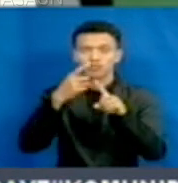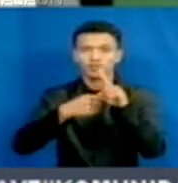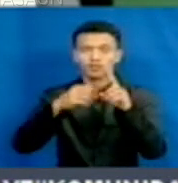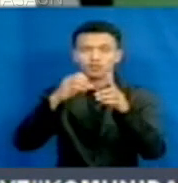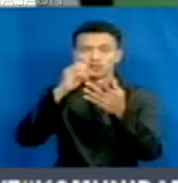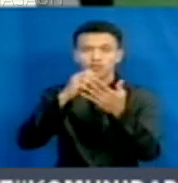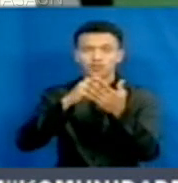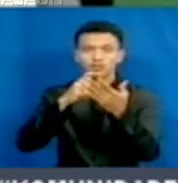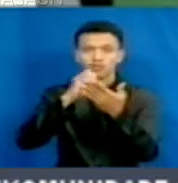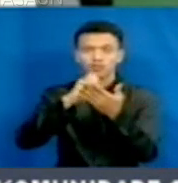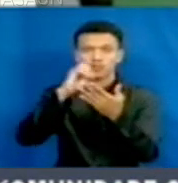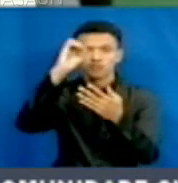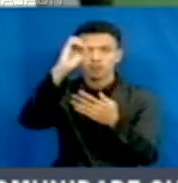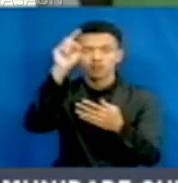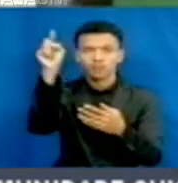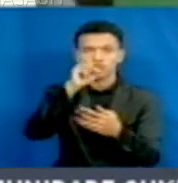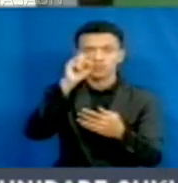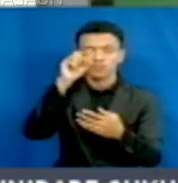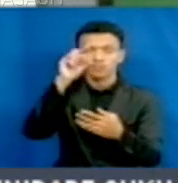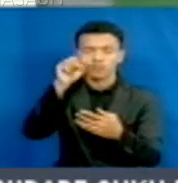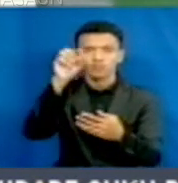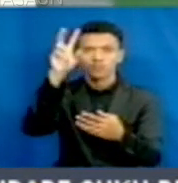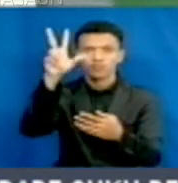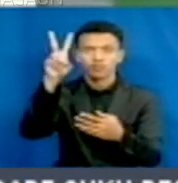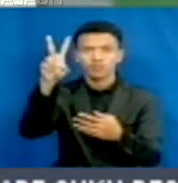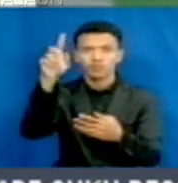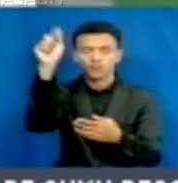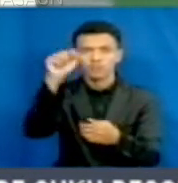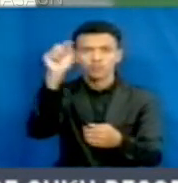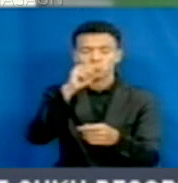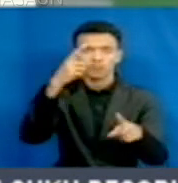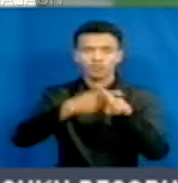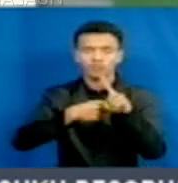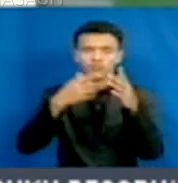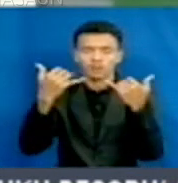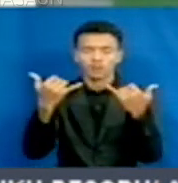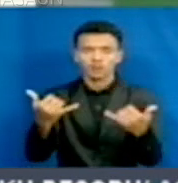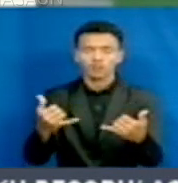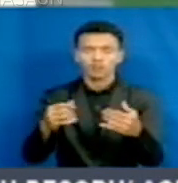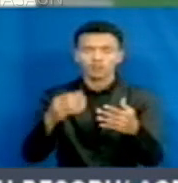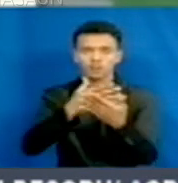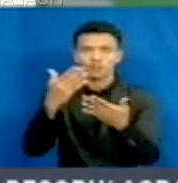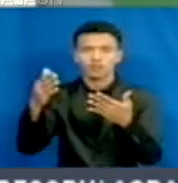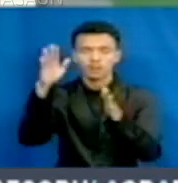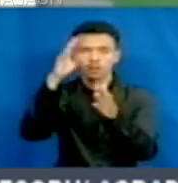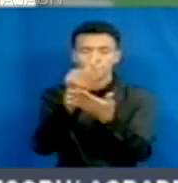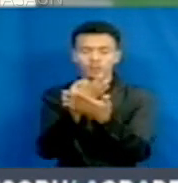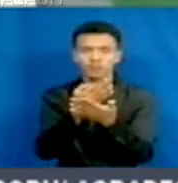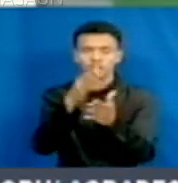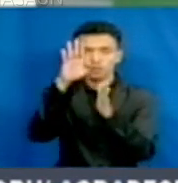0.2%. Nebe ia fulano de né, sessão folin tum